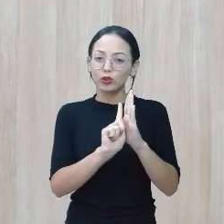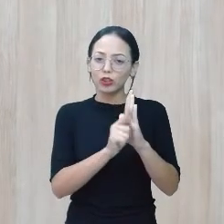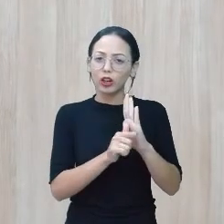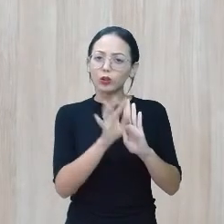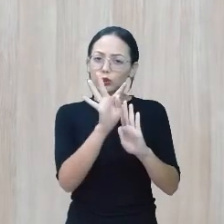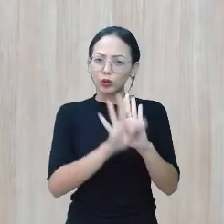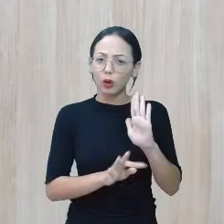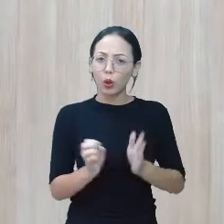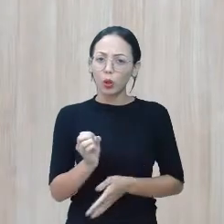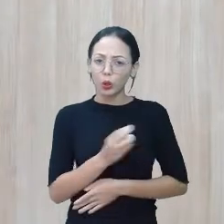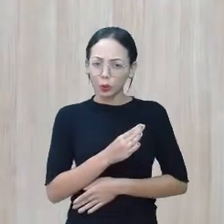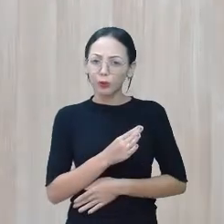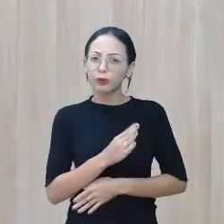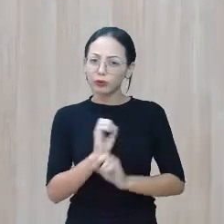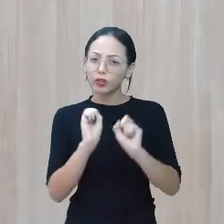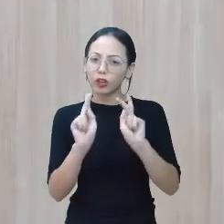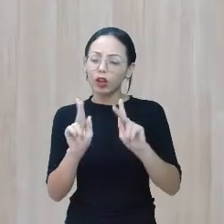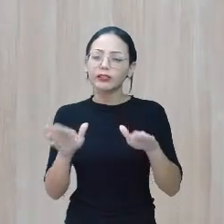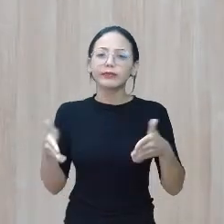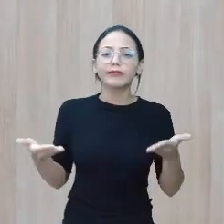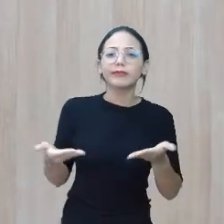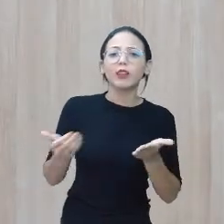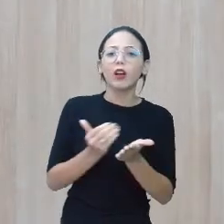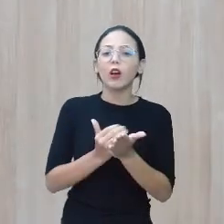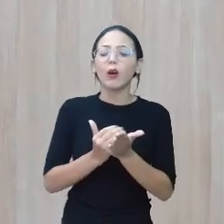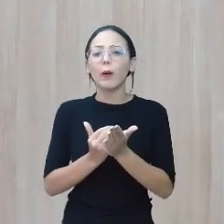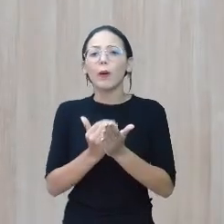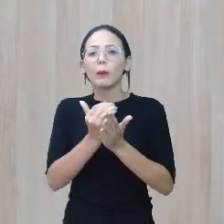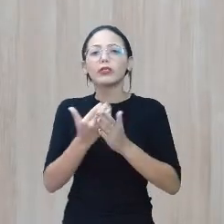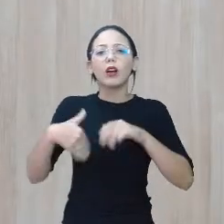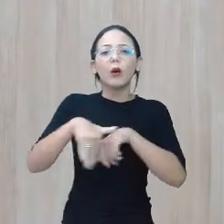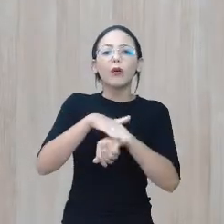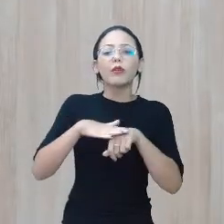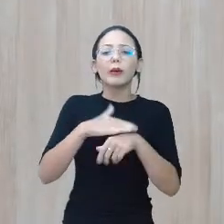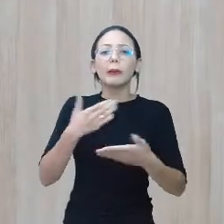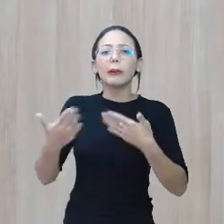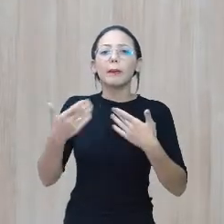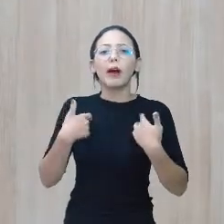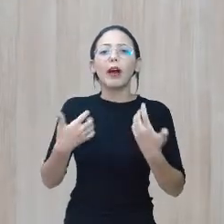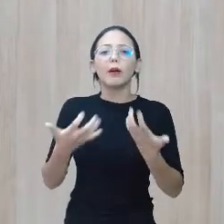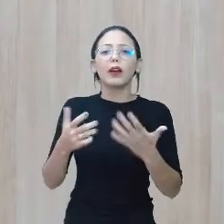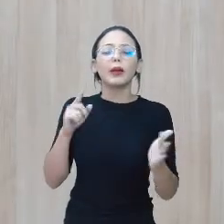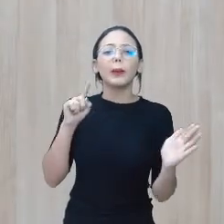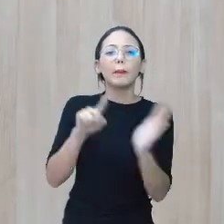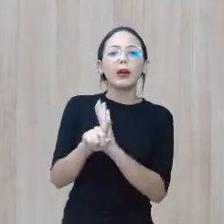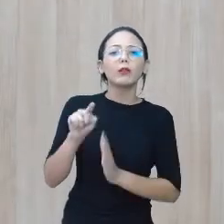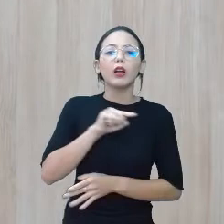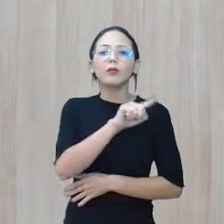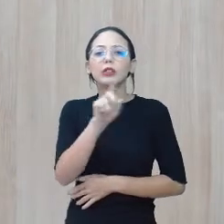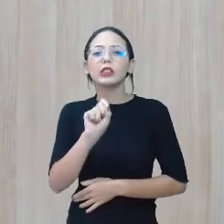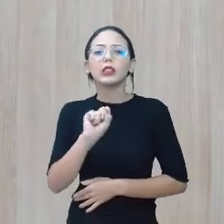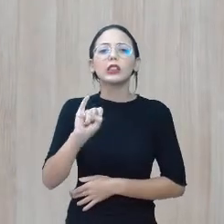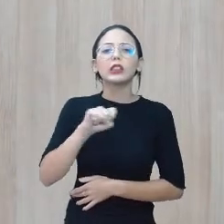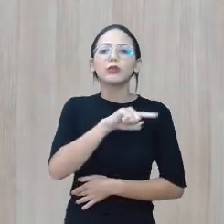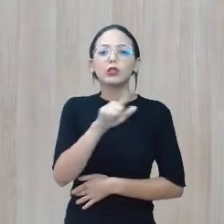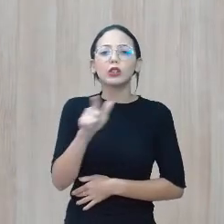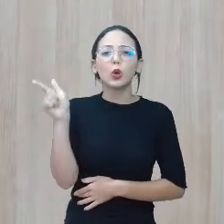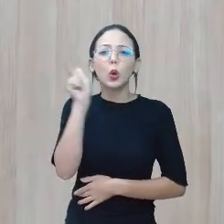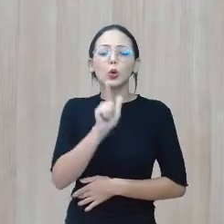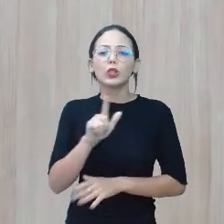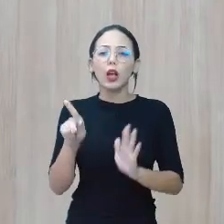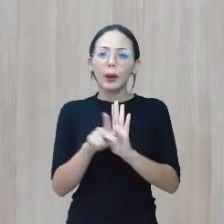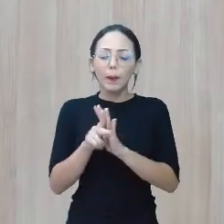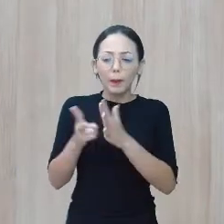né? E para começar a conversa aqui, eu queria perguntar a vocês aí em casa se vocês conseguem